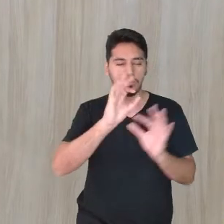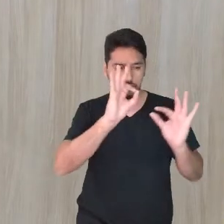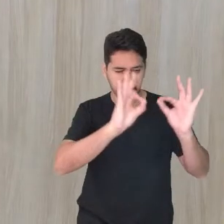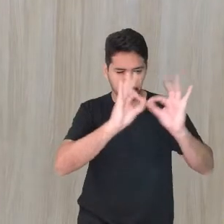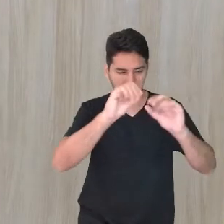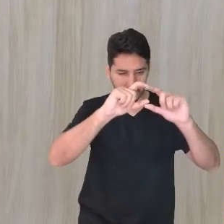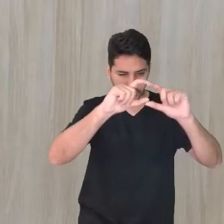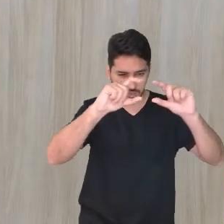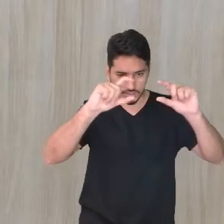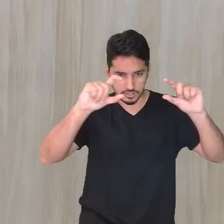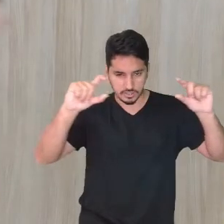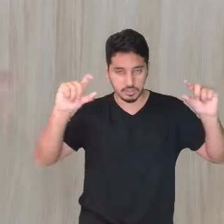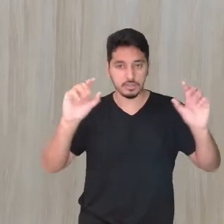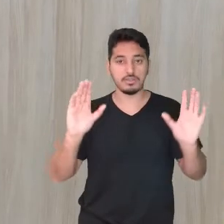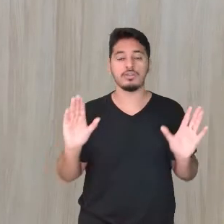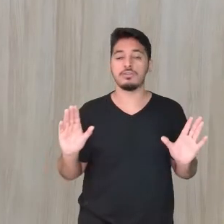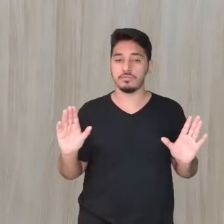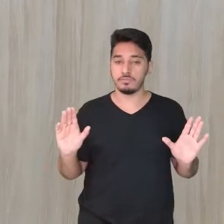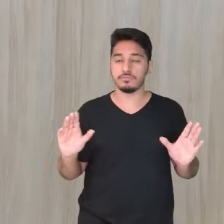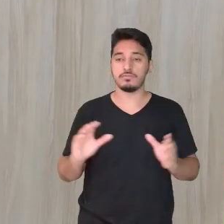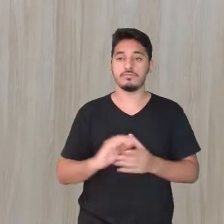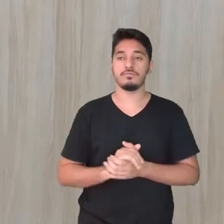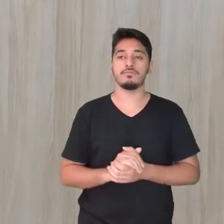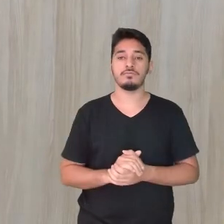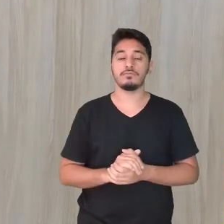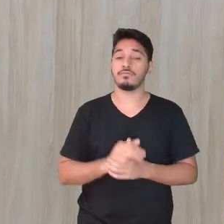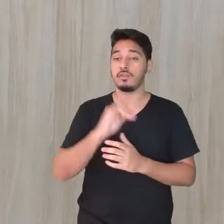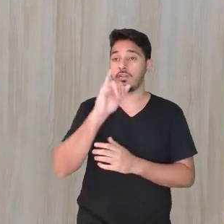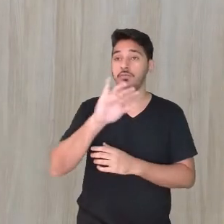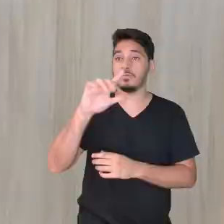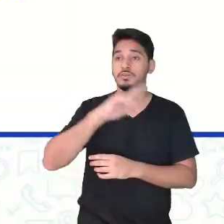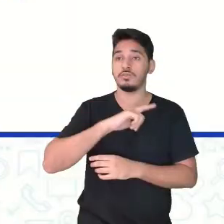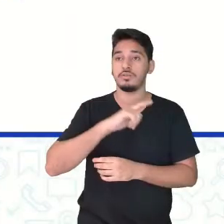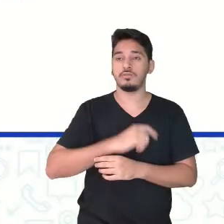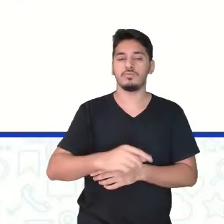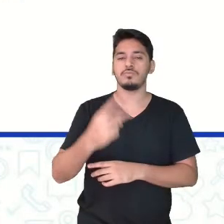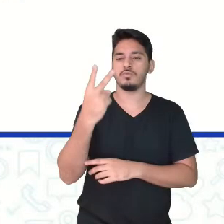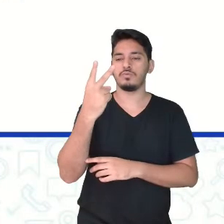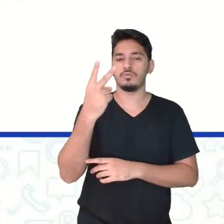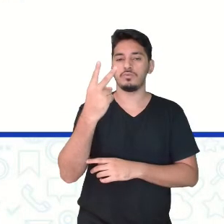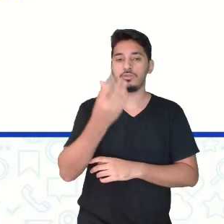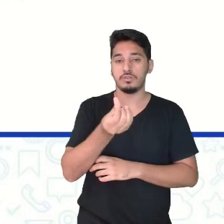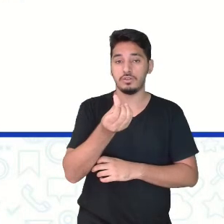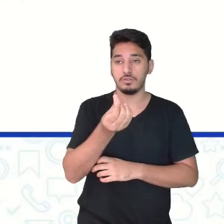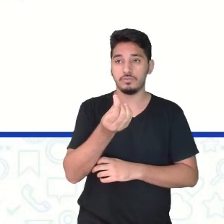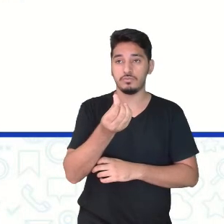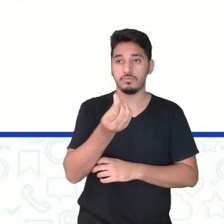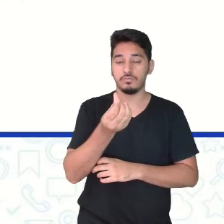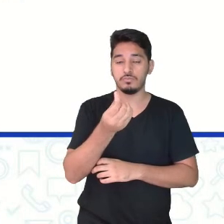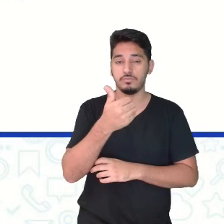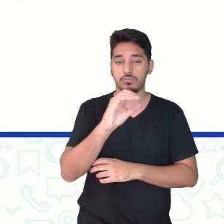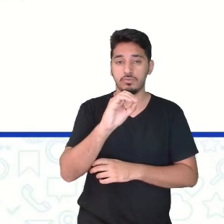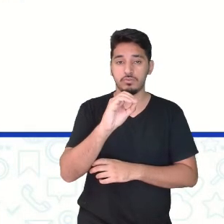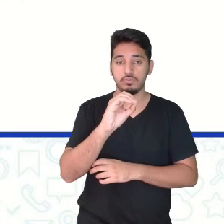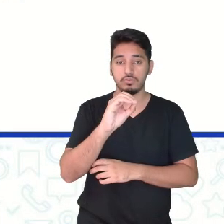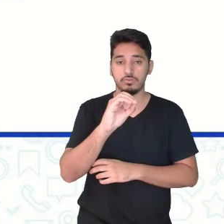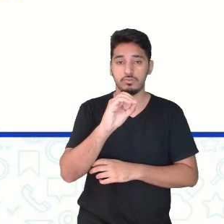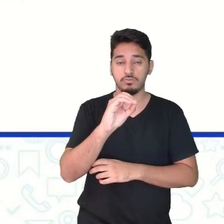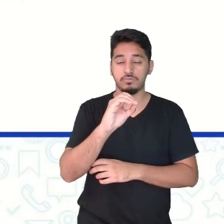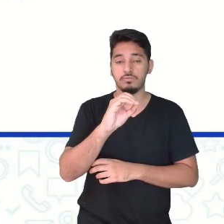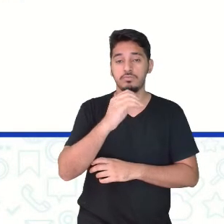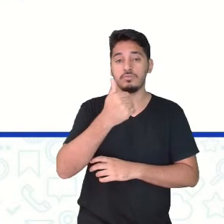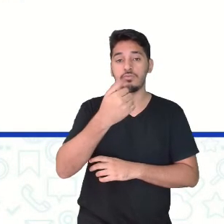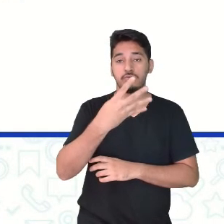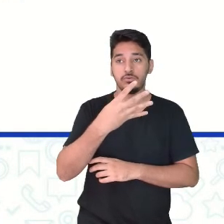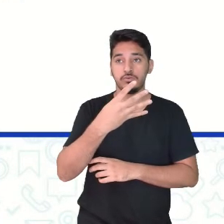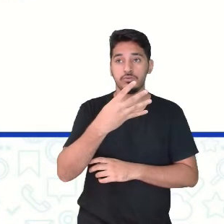uma expressão a respeito disso. Então, na tela tem assim, 2, 6,